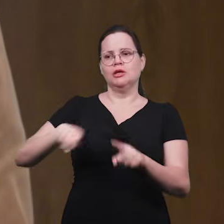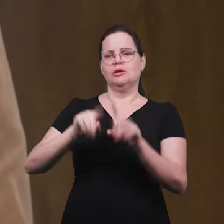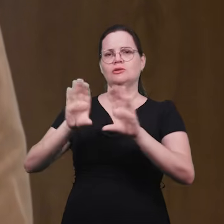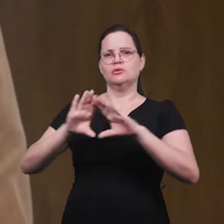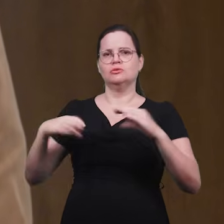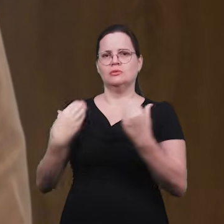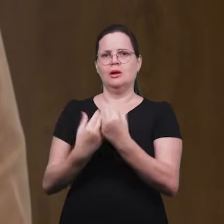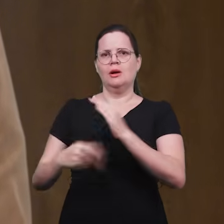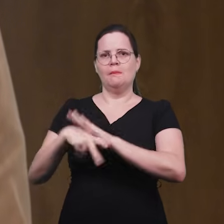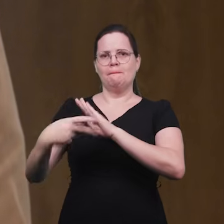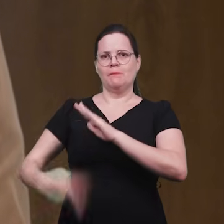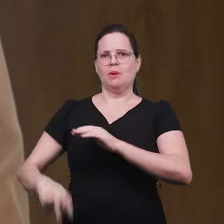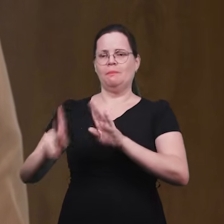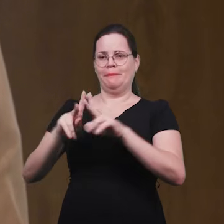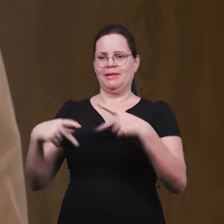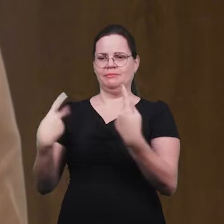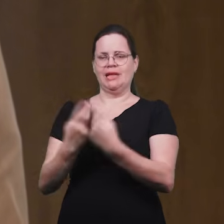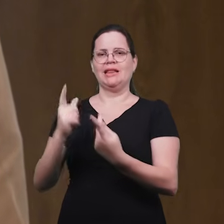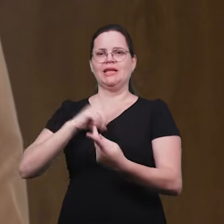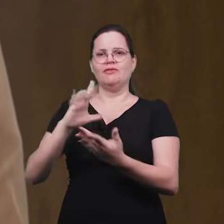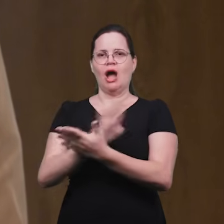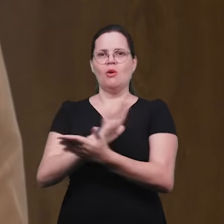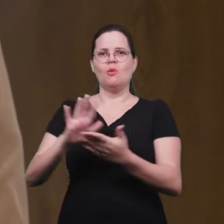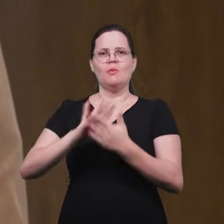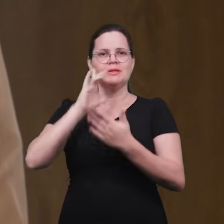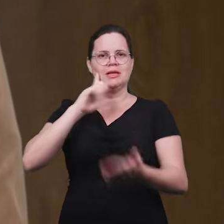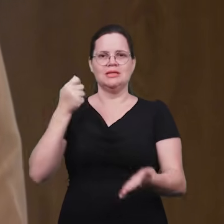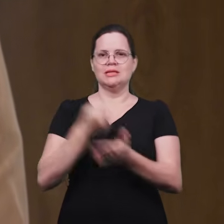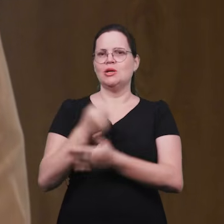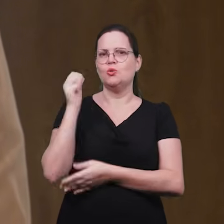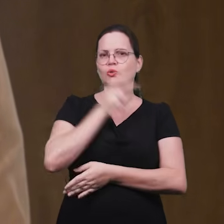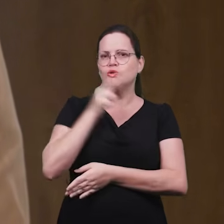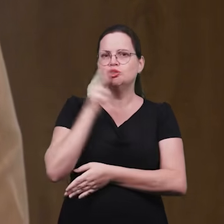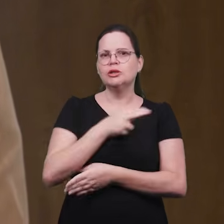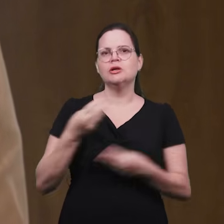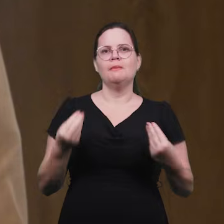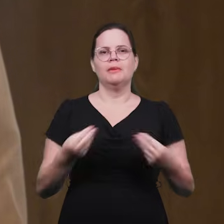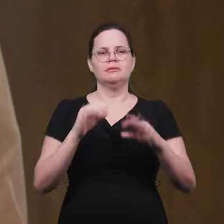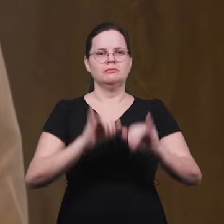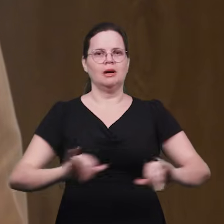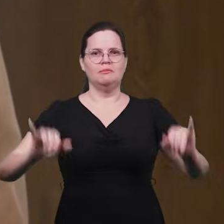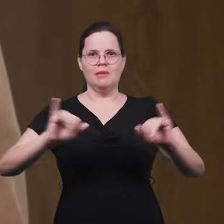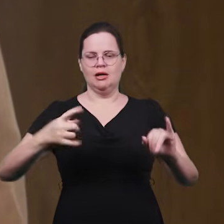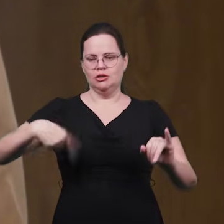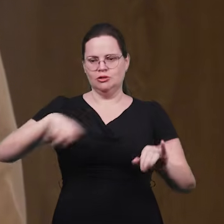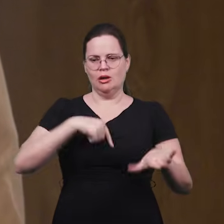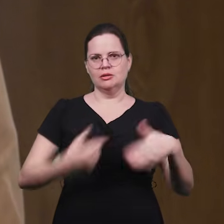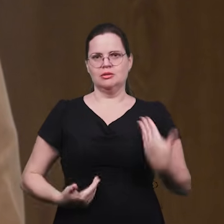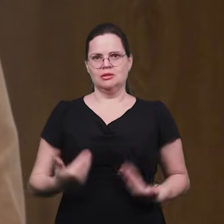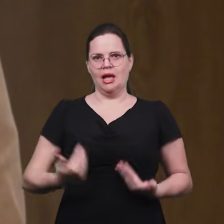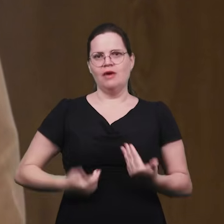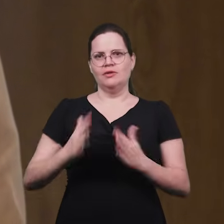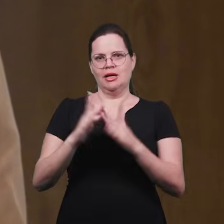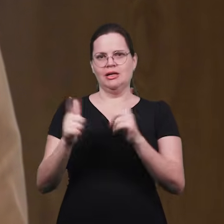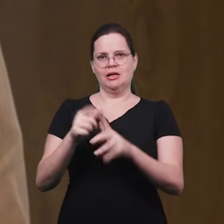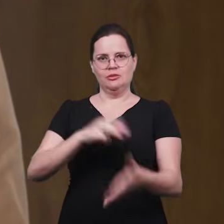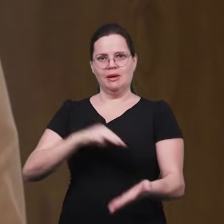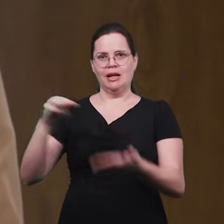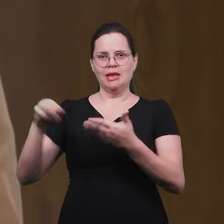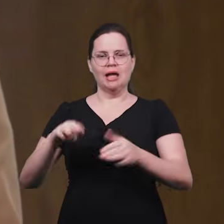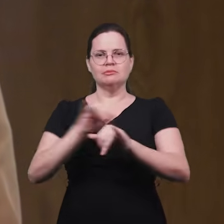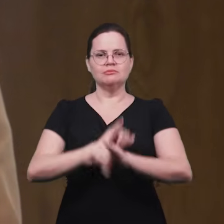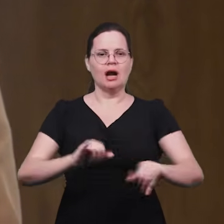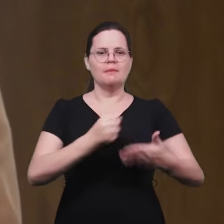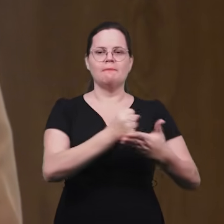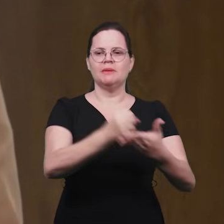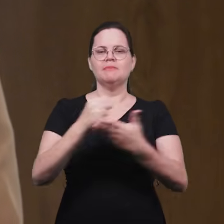tomou imediatamente algumas decisões emergenciais para falar sobre como a Igreja está se mobilizando para